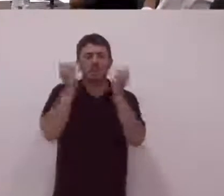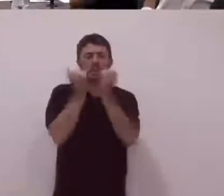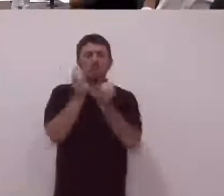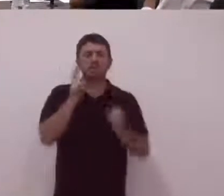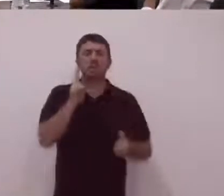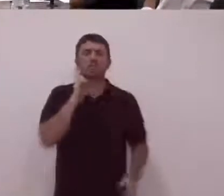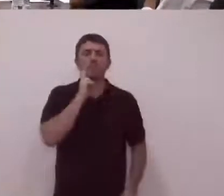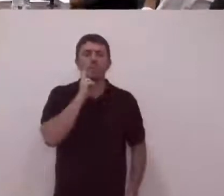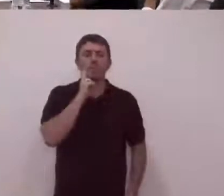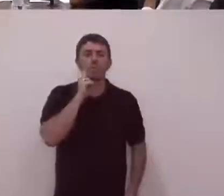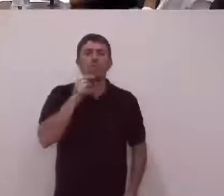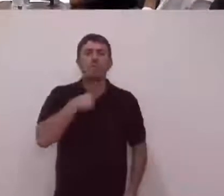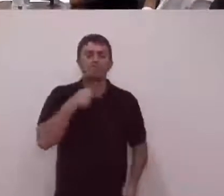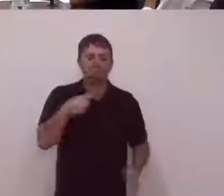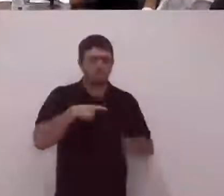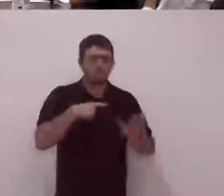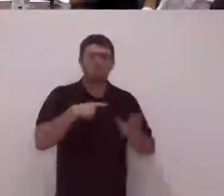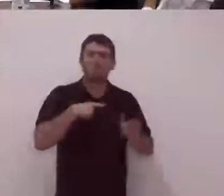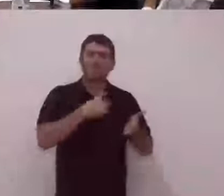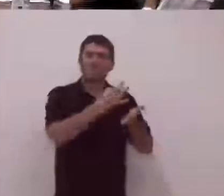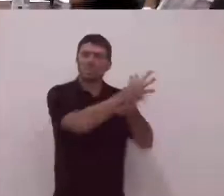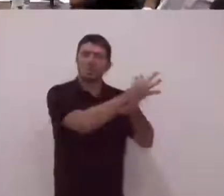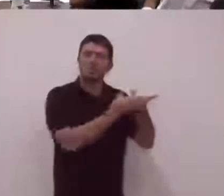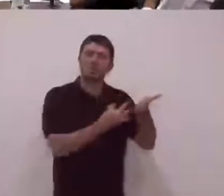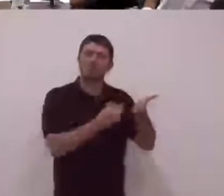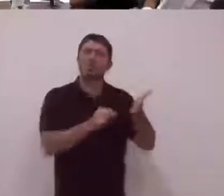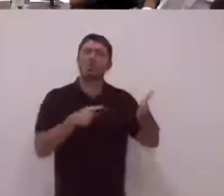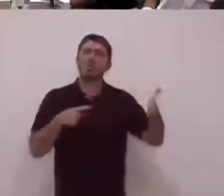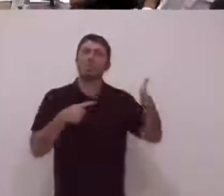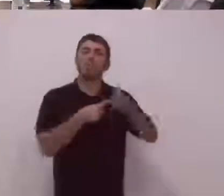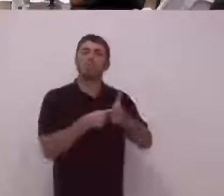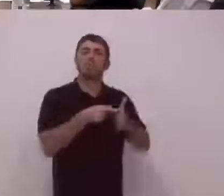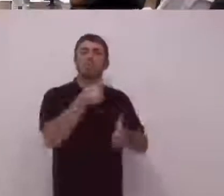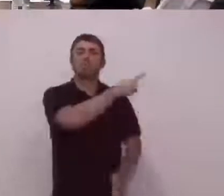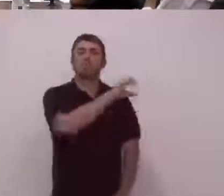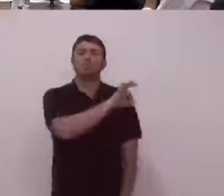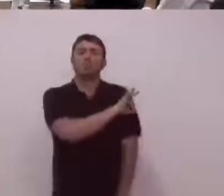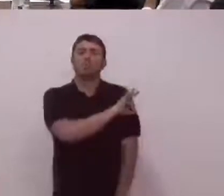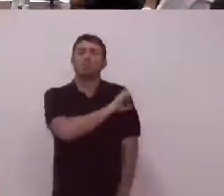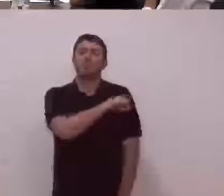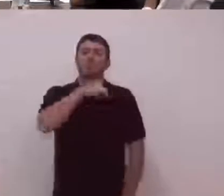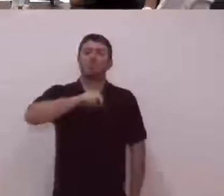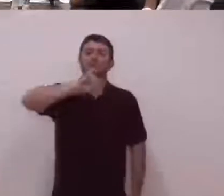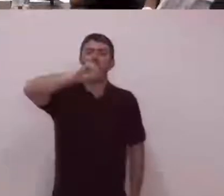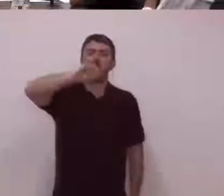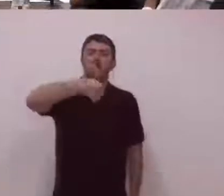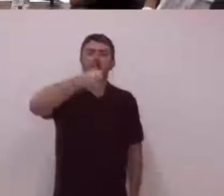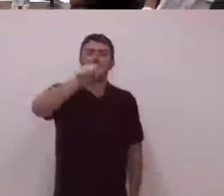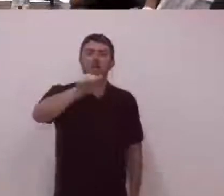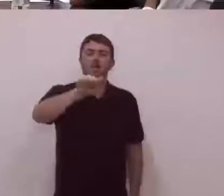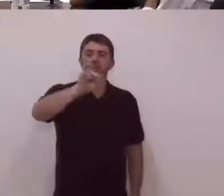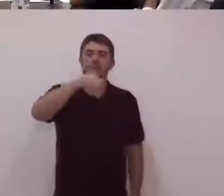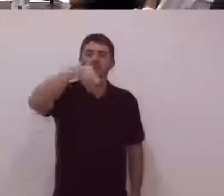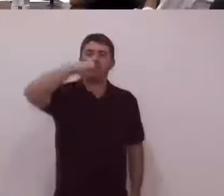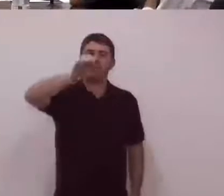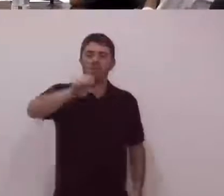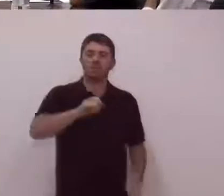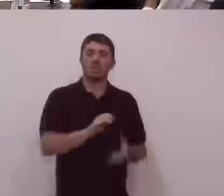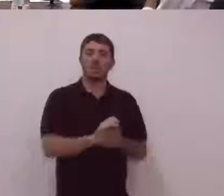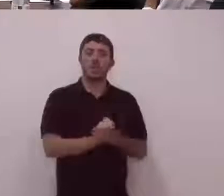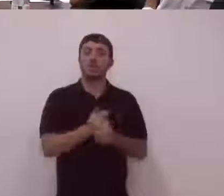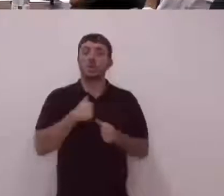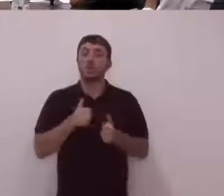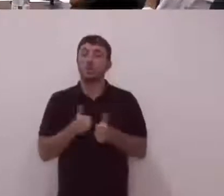presente denúncia em fase do Prefeito Municipal de Vinhedo. Sr. Jaime César da Cruz, com base na Constituição